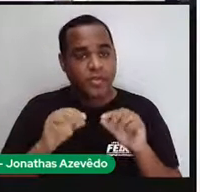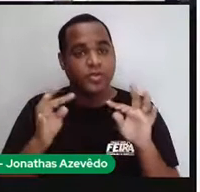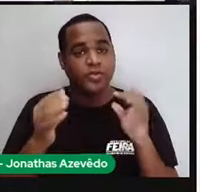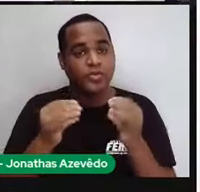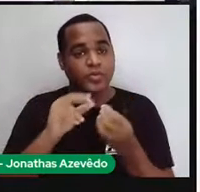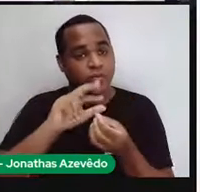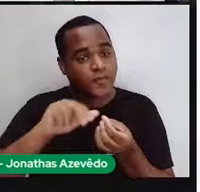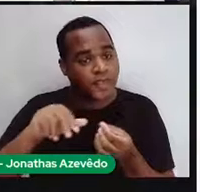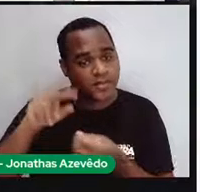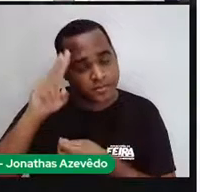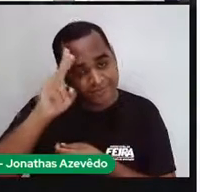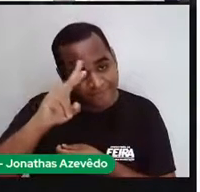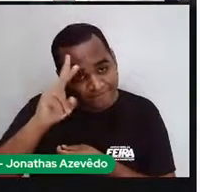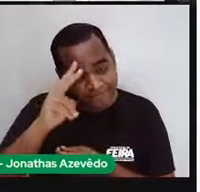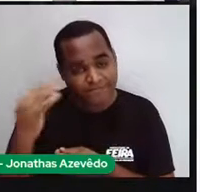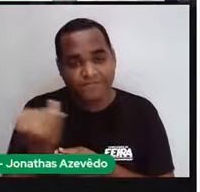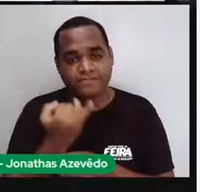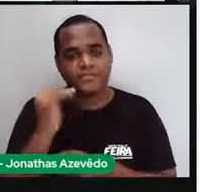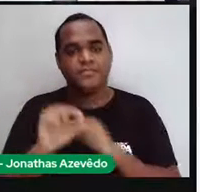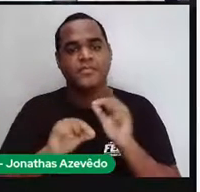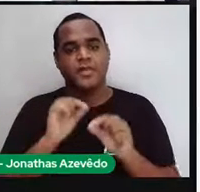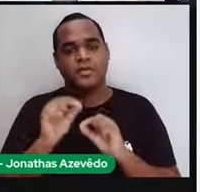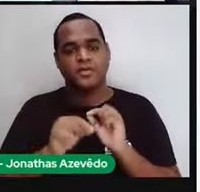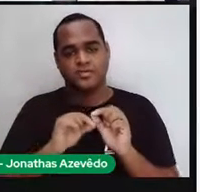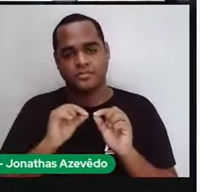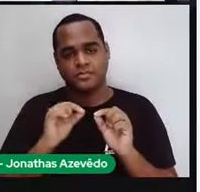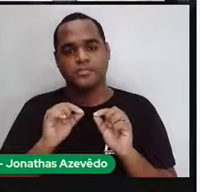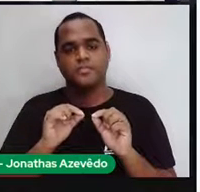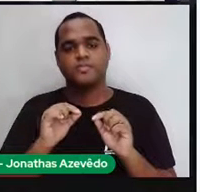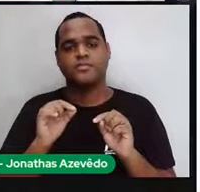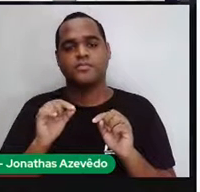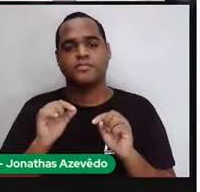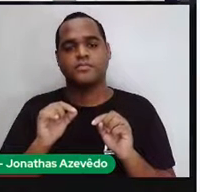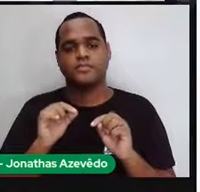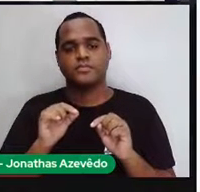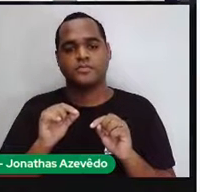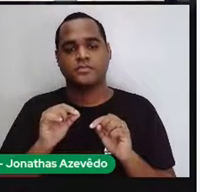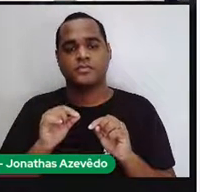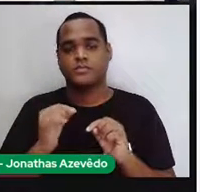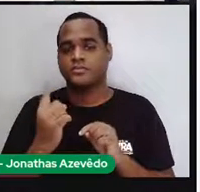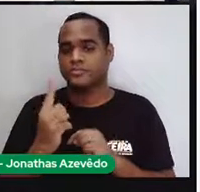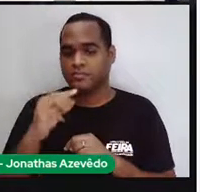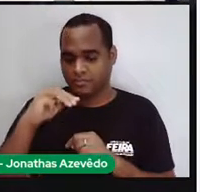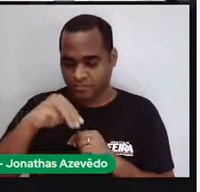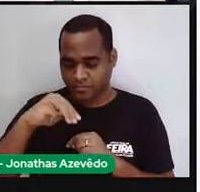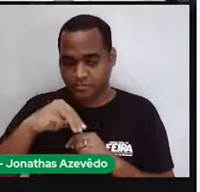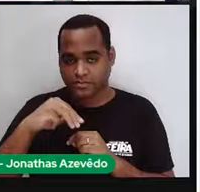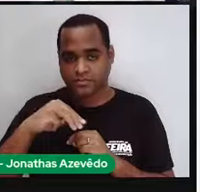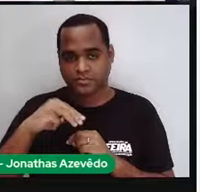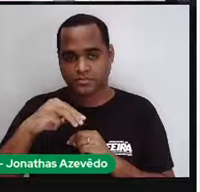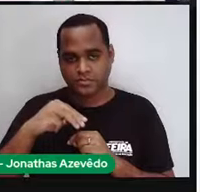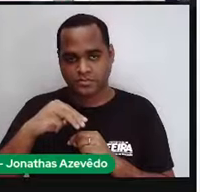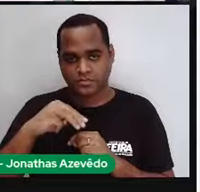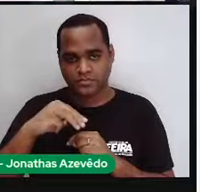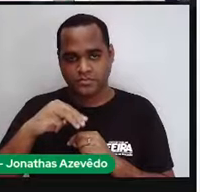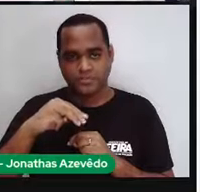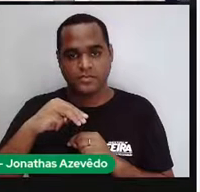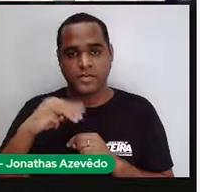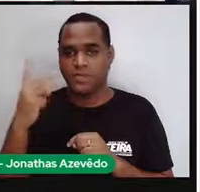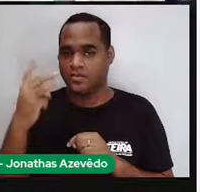lembre-se que essa plaquinha de grama tem é um metro de